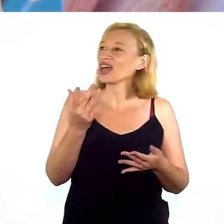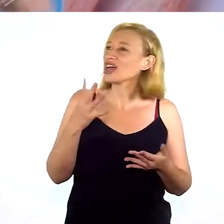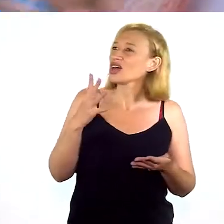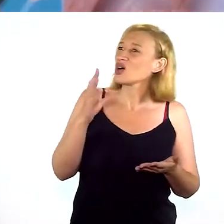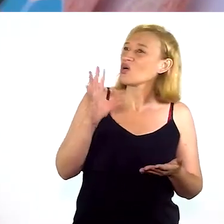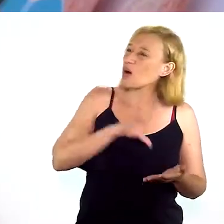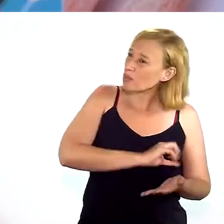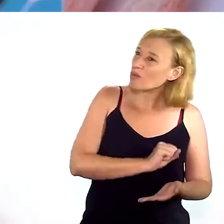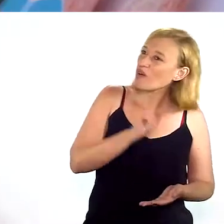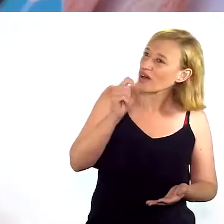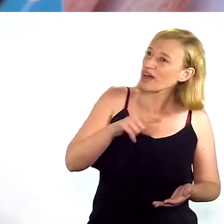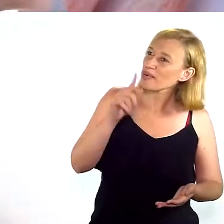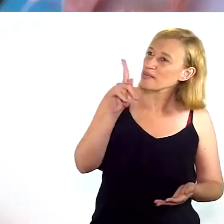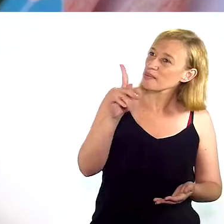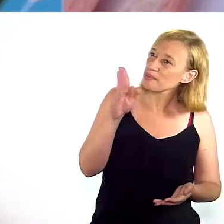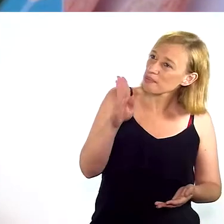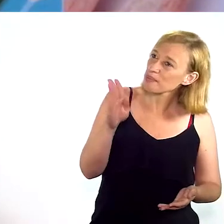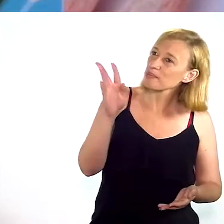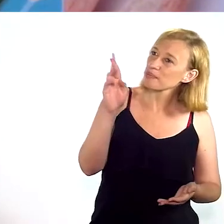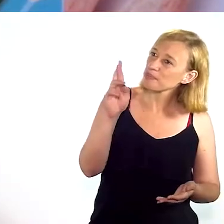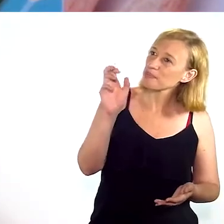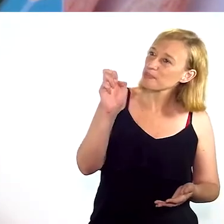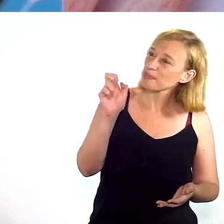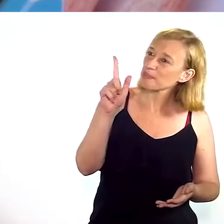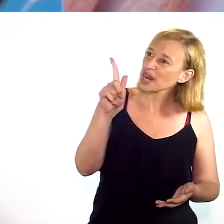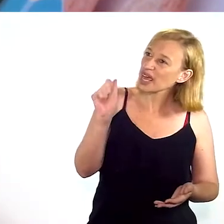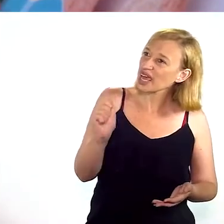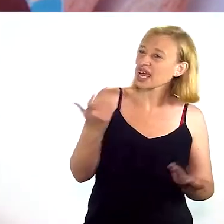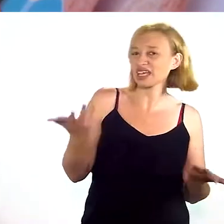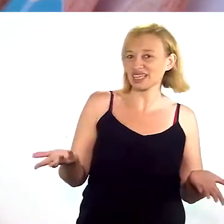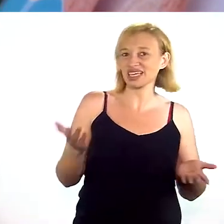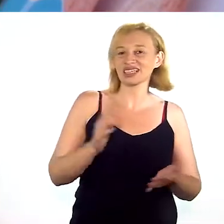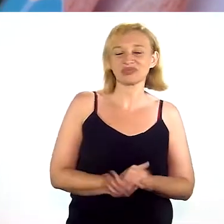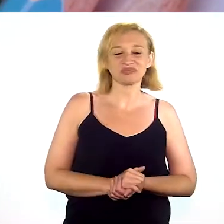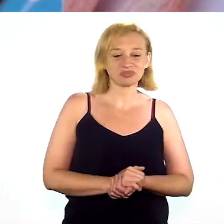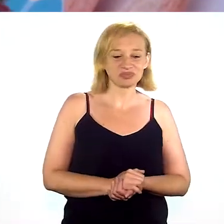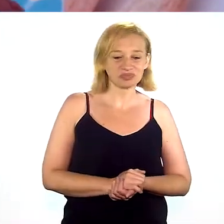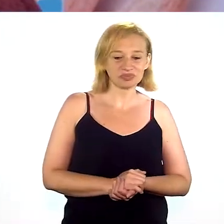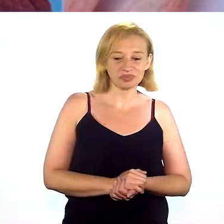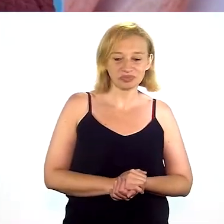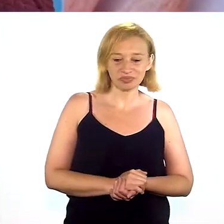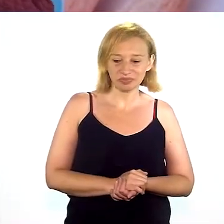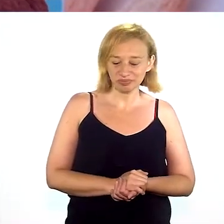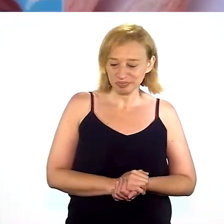Eu falei assim, gente, o amor é brega. E aí a gente, que não é